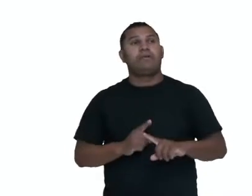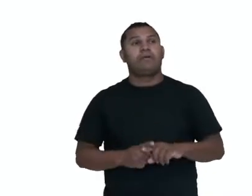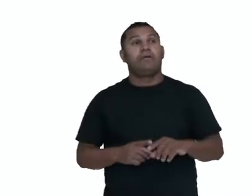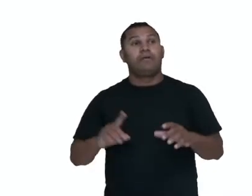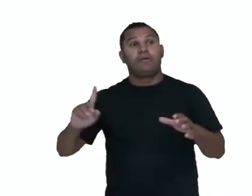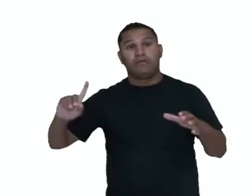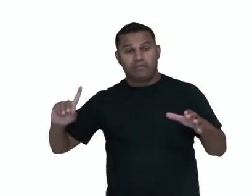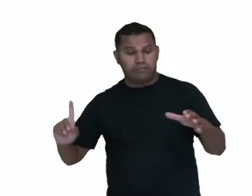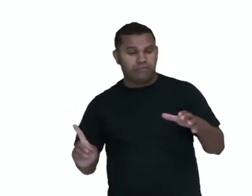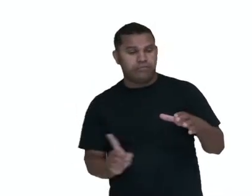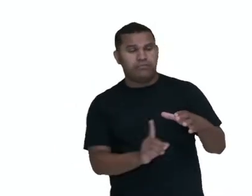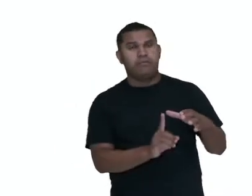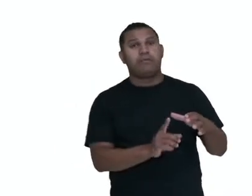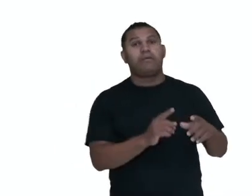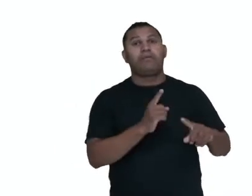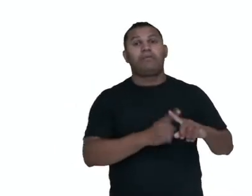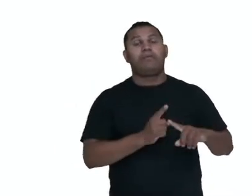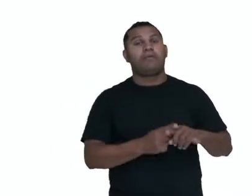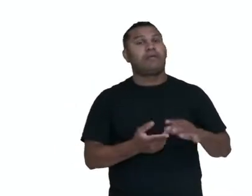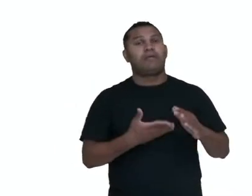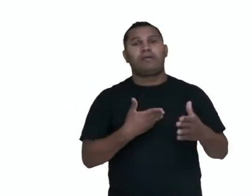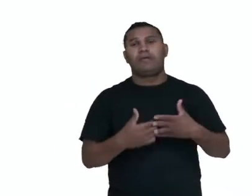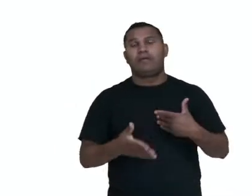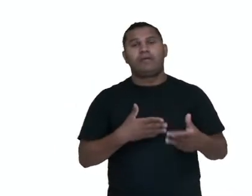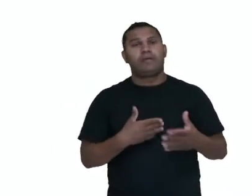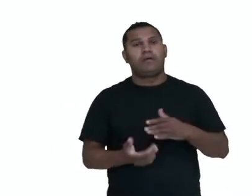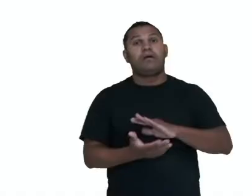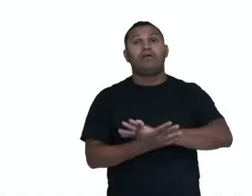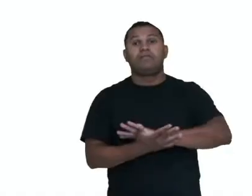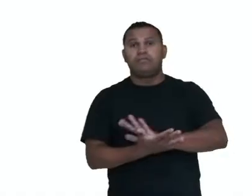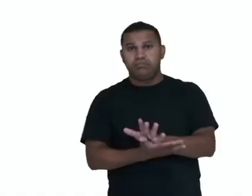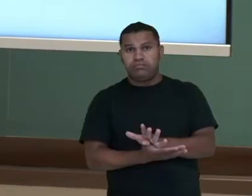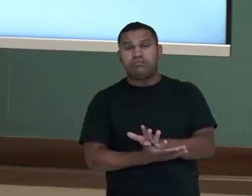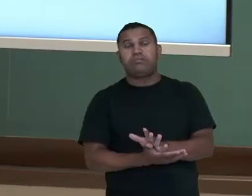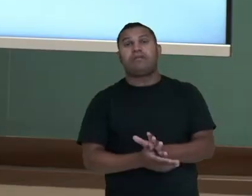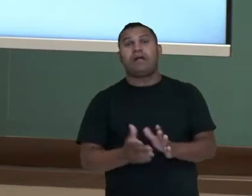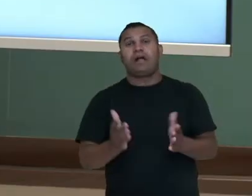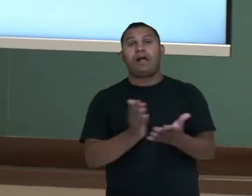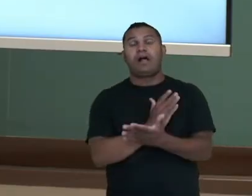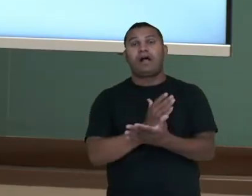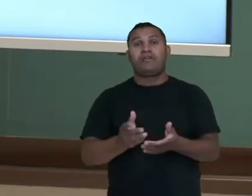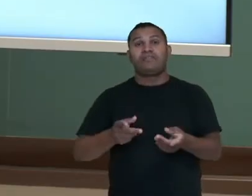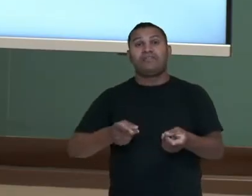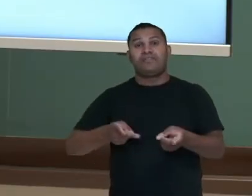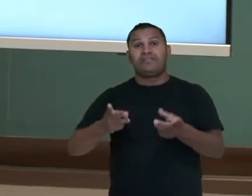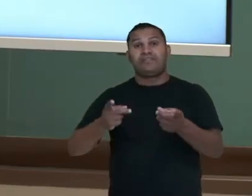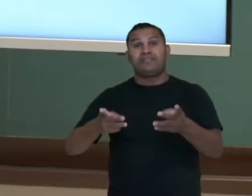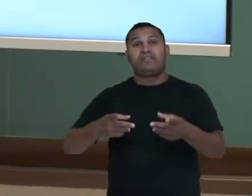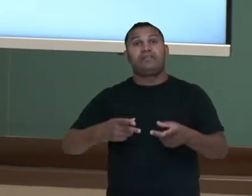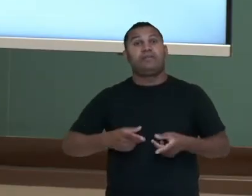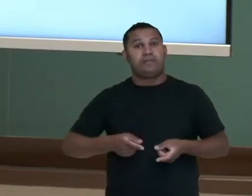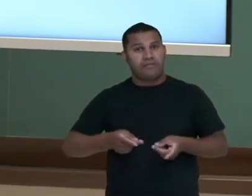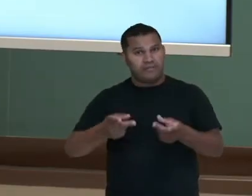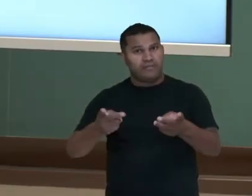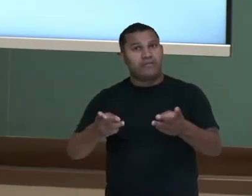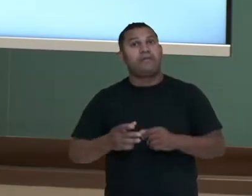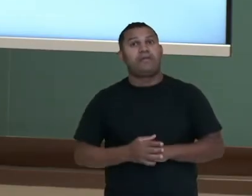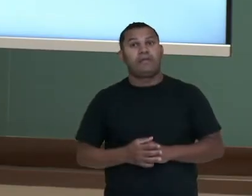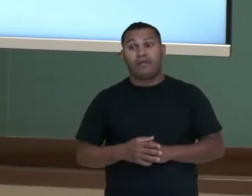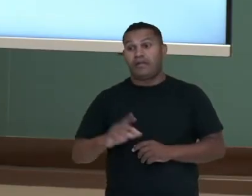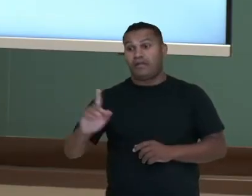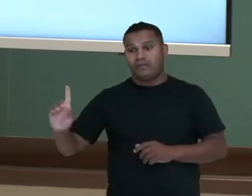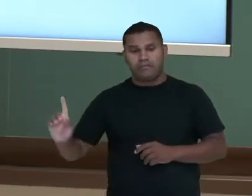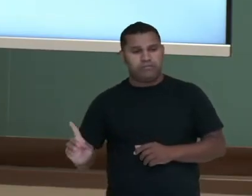dos vencedores em posições subalternas. Então, mesmo os prisioneiros de guerra eram integrados ao grupo de vencedores